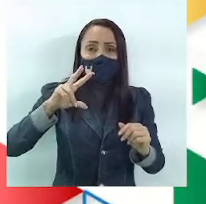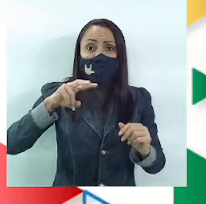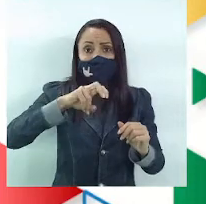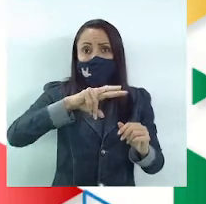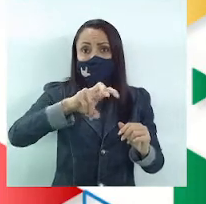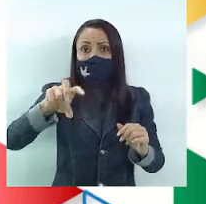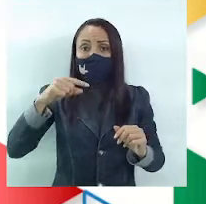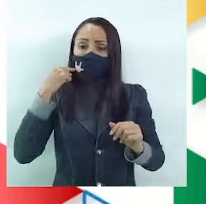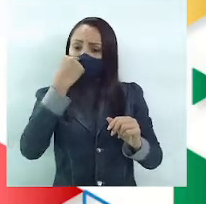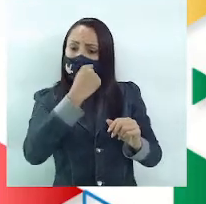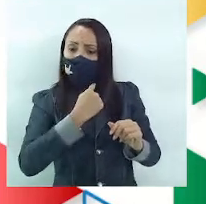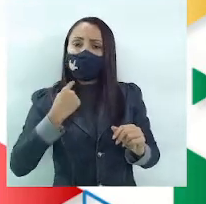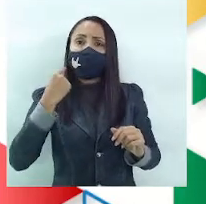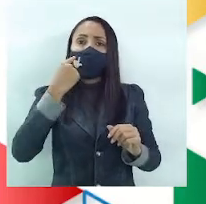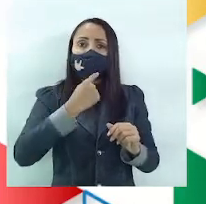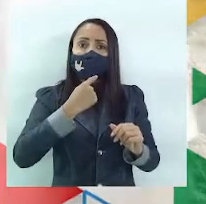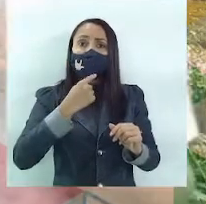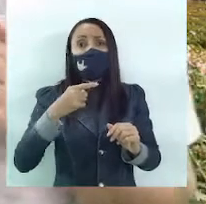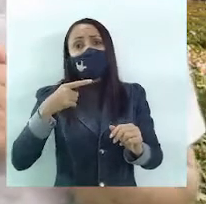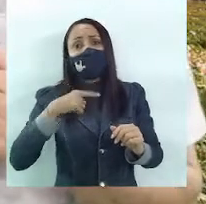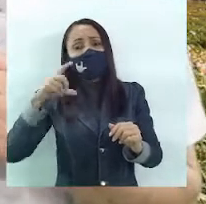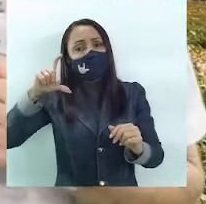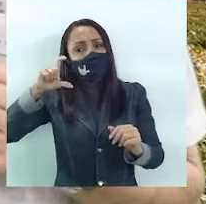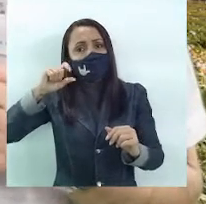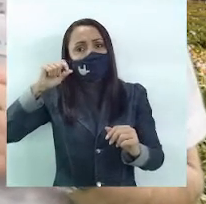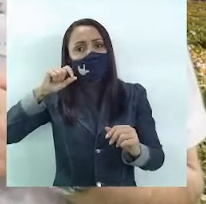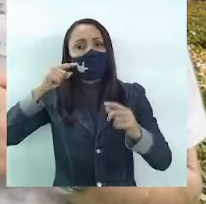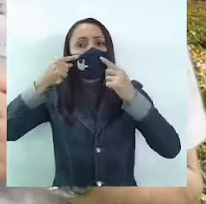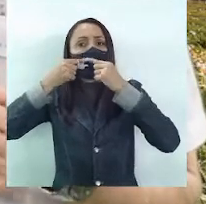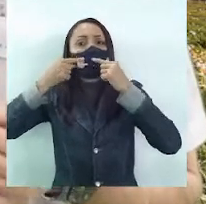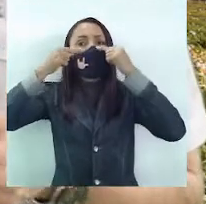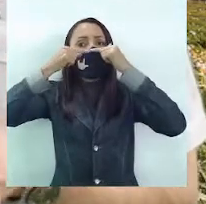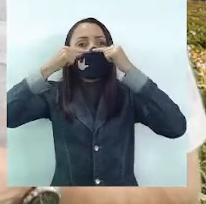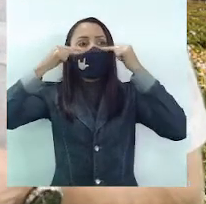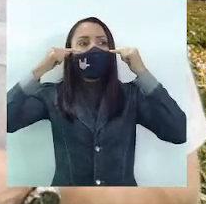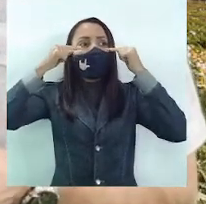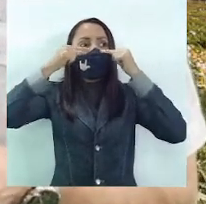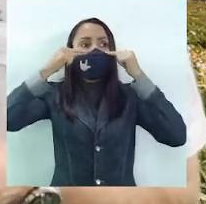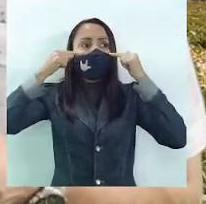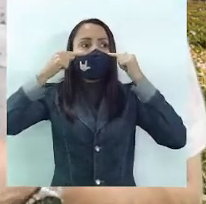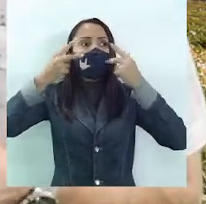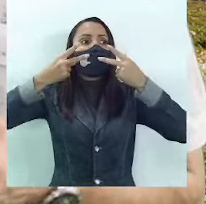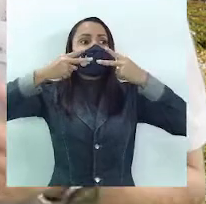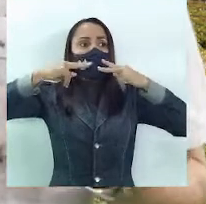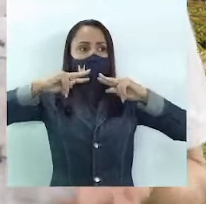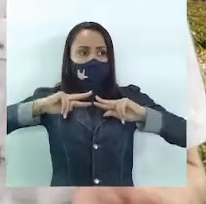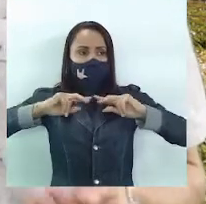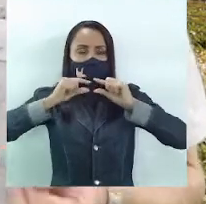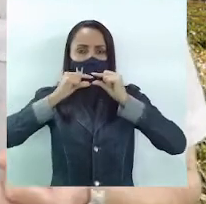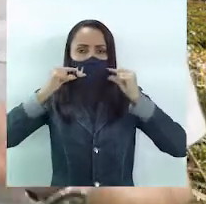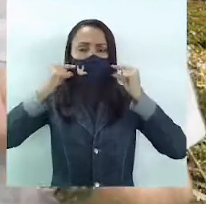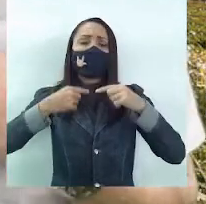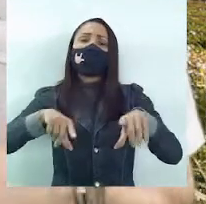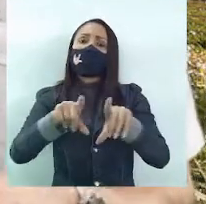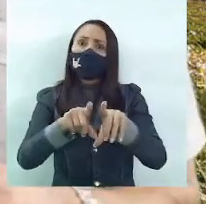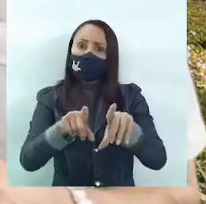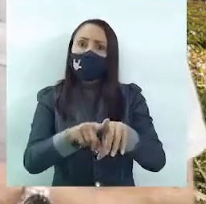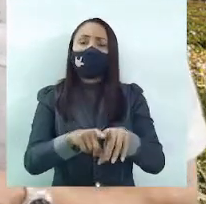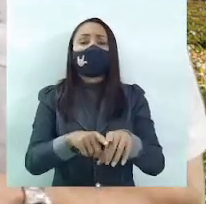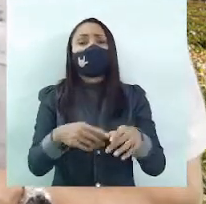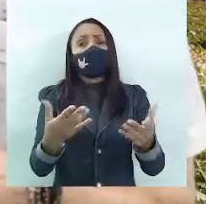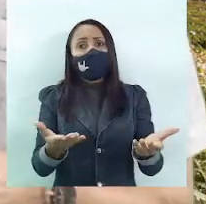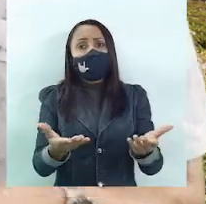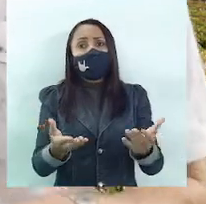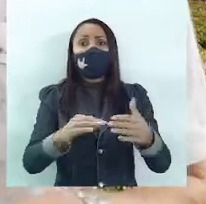ela tem no meio superior, se ela não tiver uma boa higienização, passa também tranquilo para o inferior. Através do quê? Dos hábitos